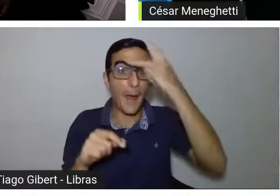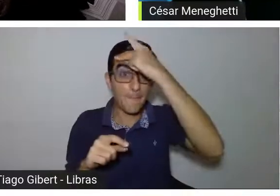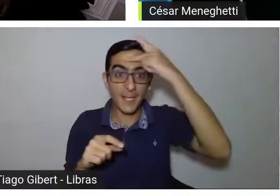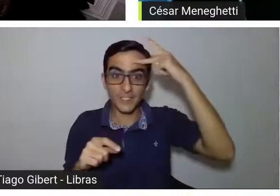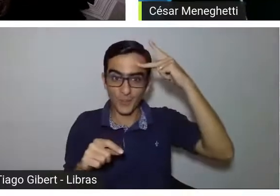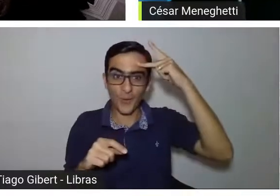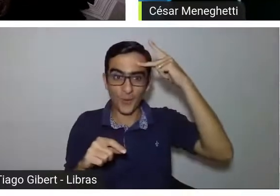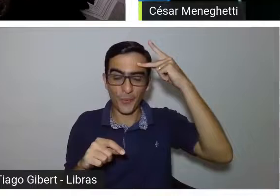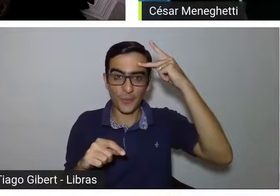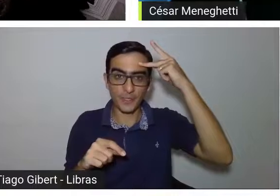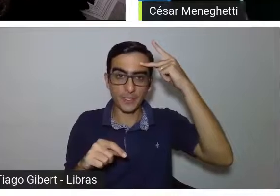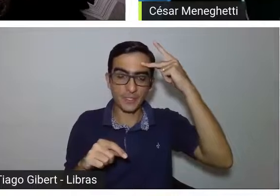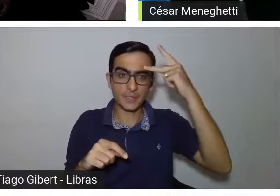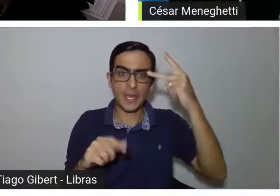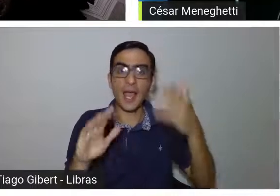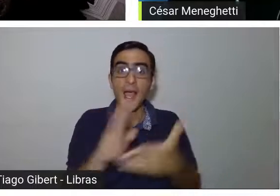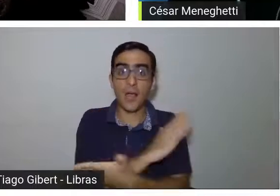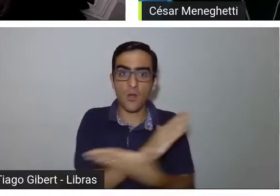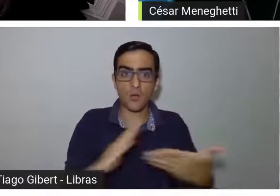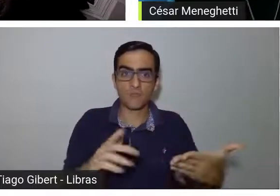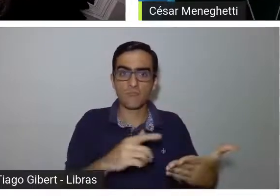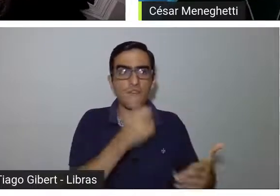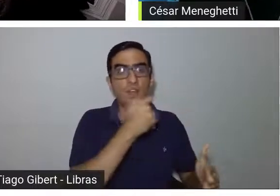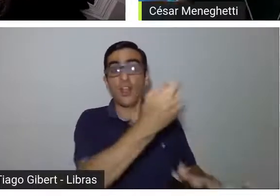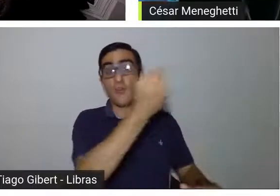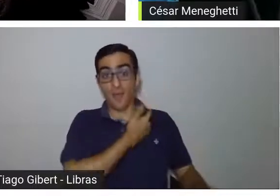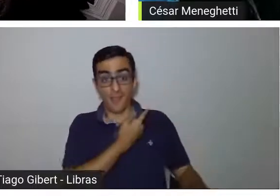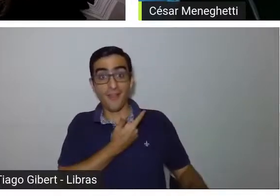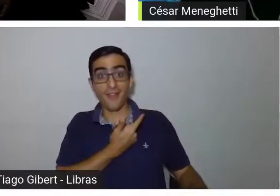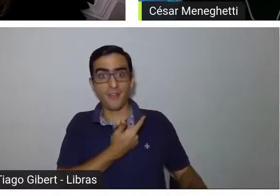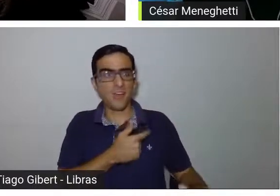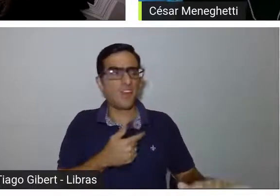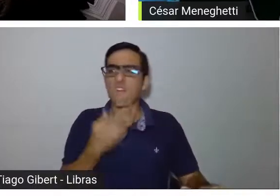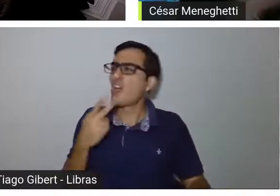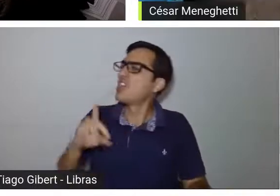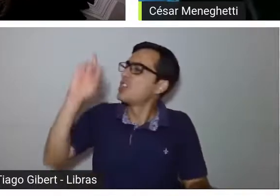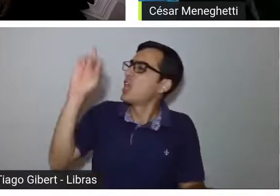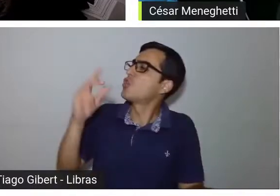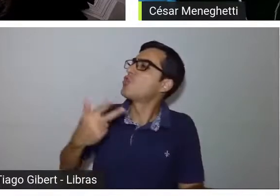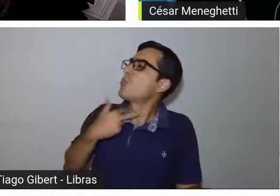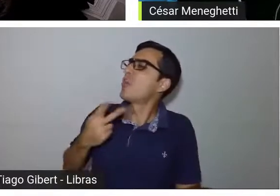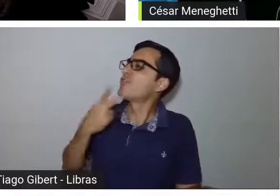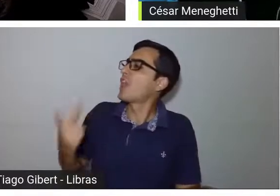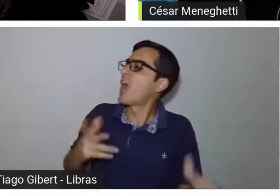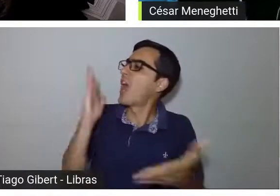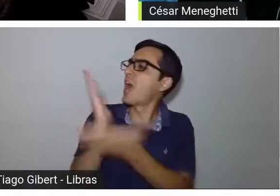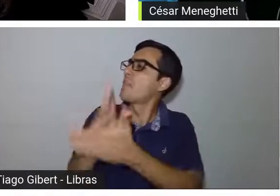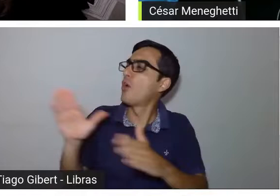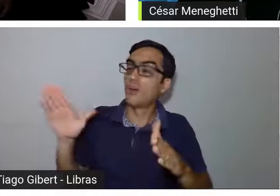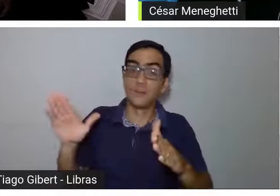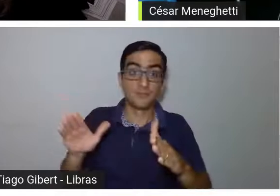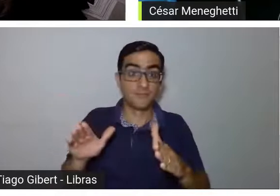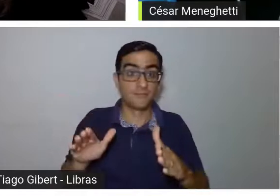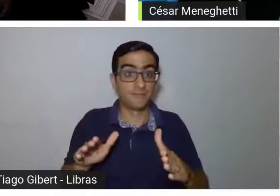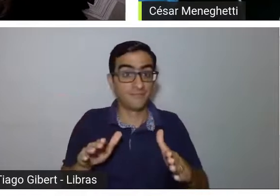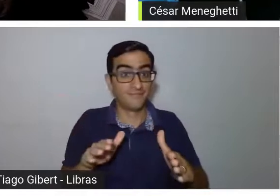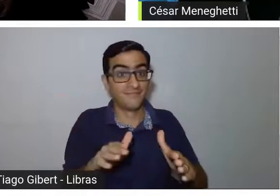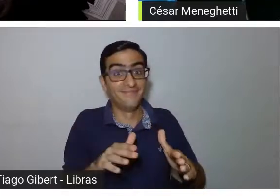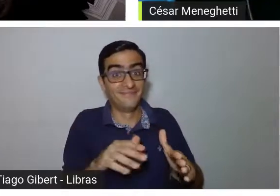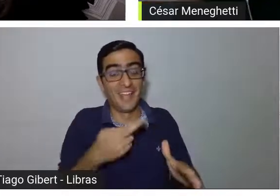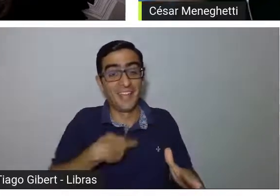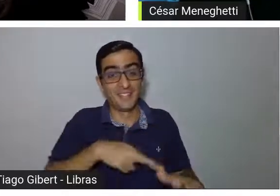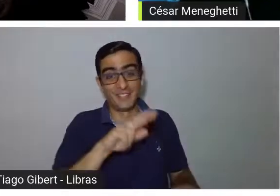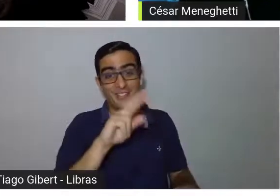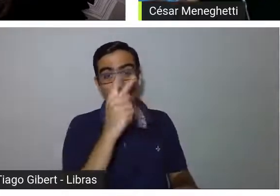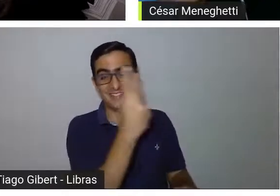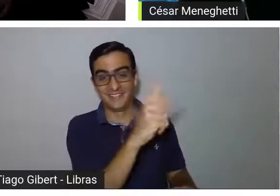lá, alguns até me insultaram, porque Deus é Deus, e não se fala nisso. Acabou, entendeu? Na religião deles